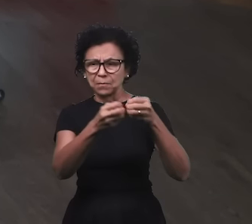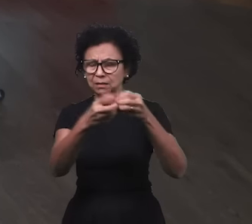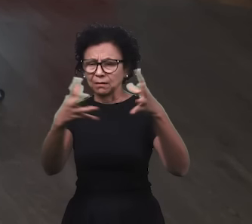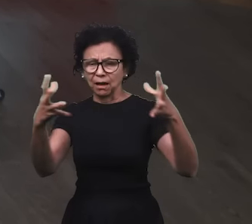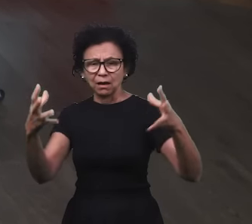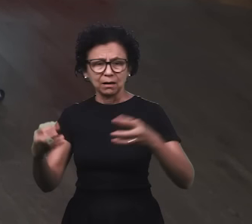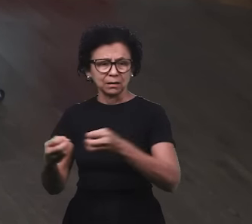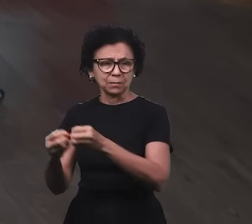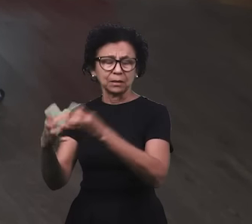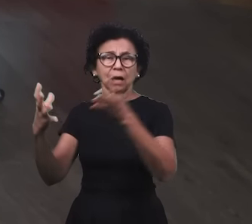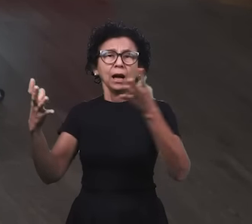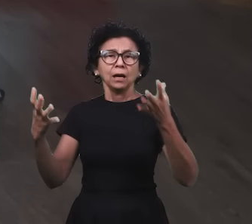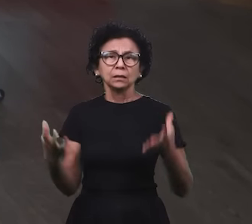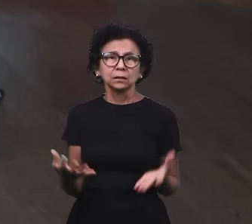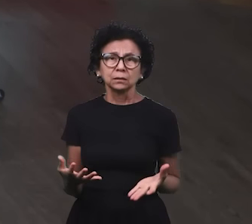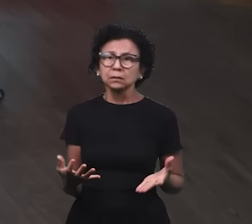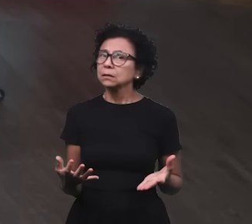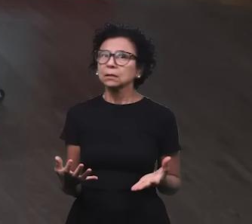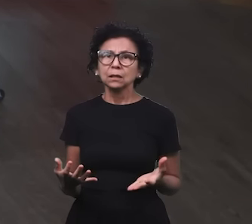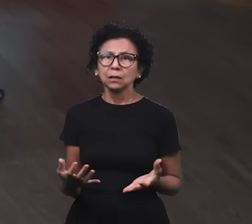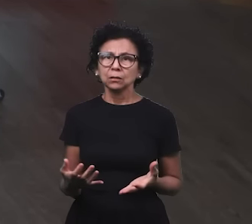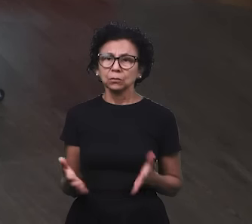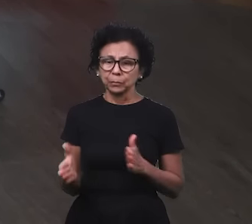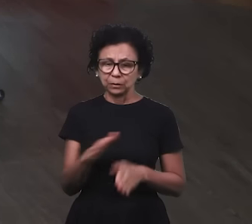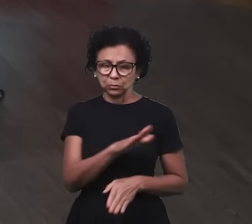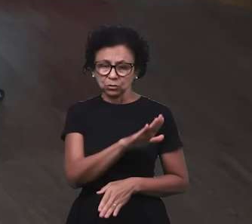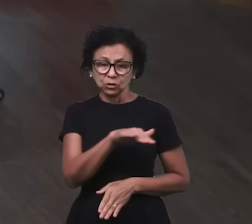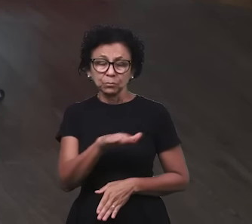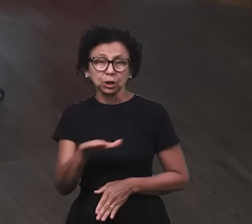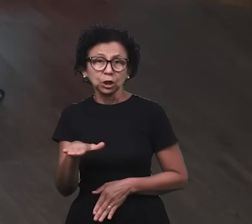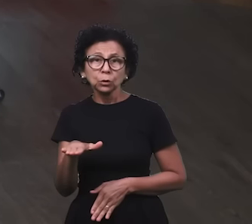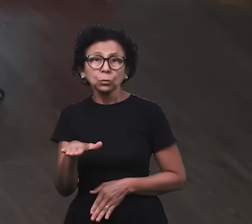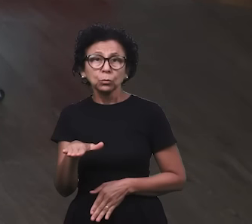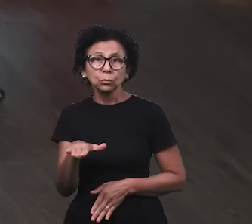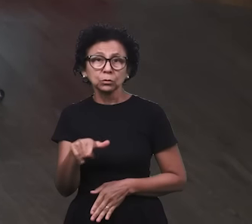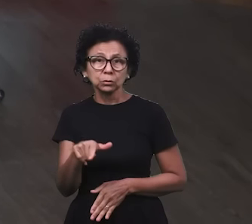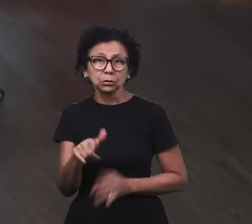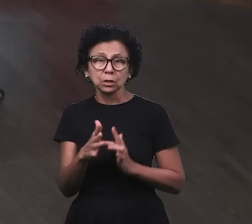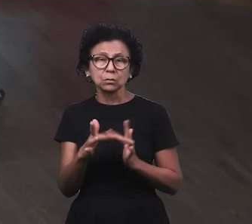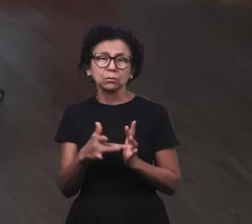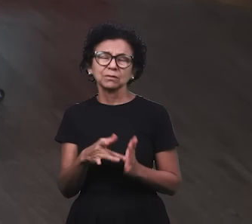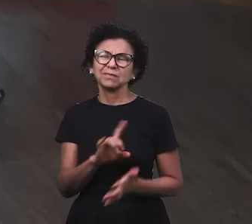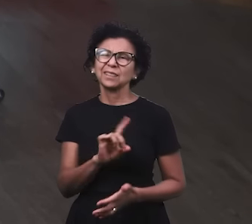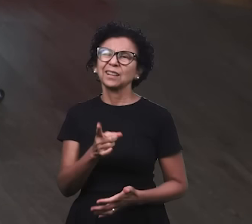realizando maravilhas na sua infância, porque se assim o fosse,